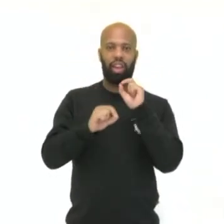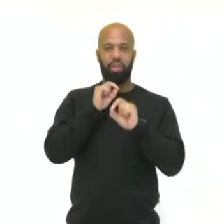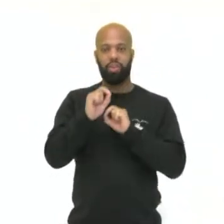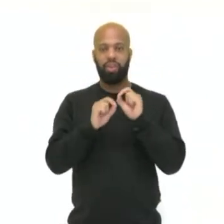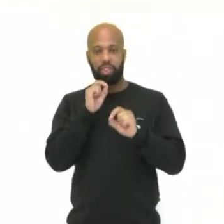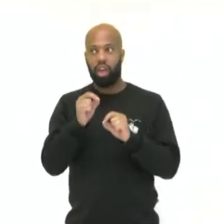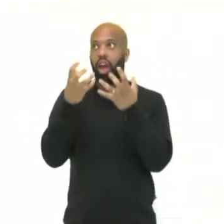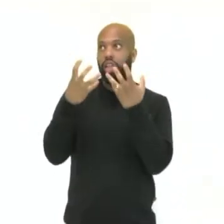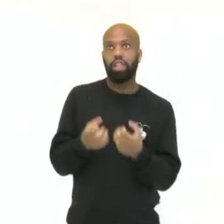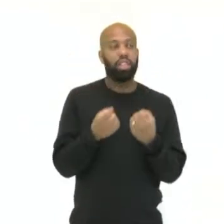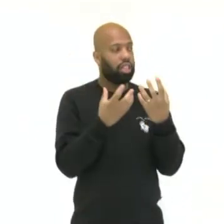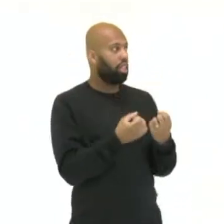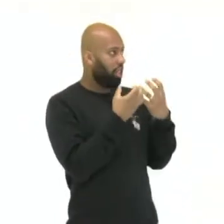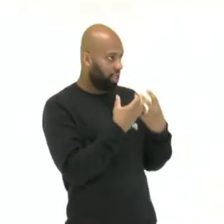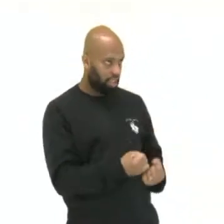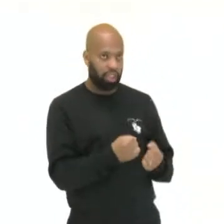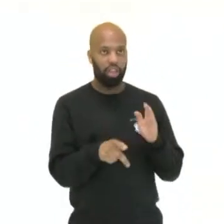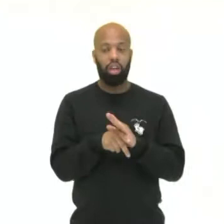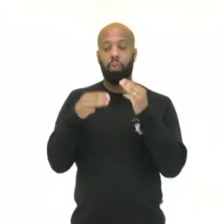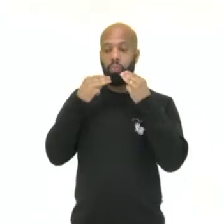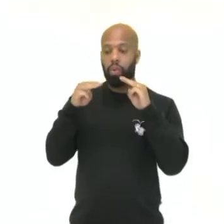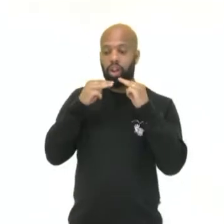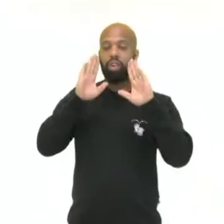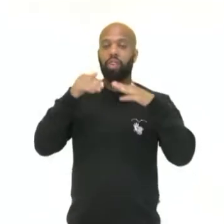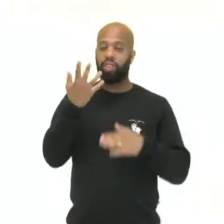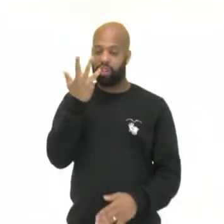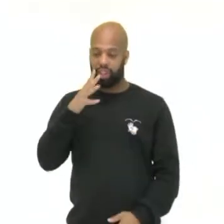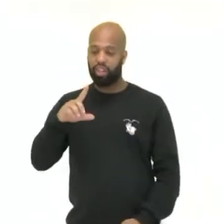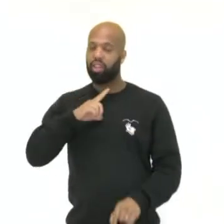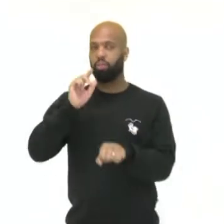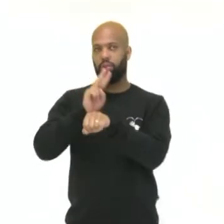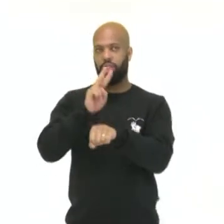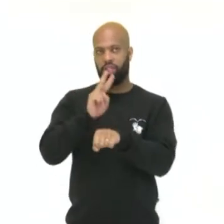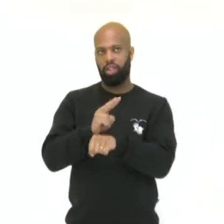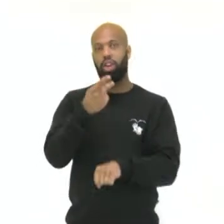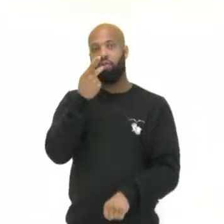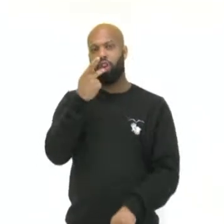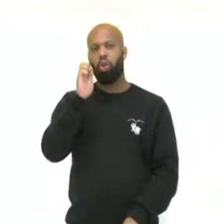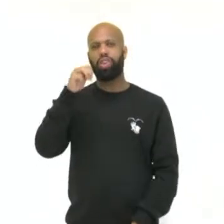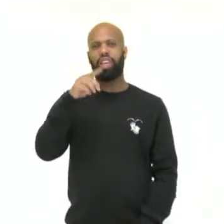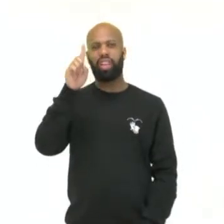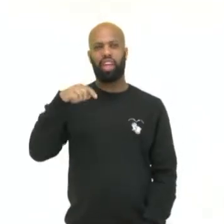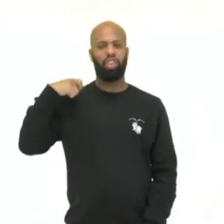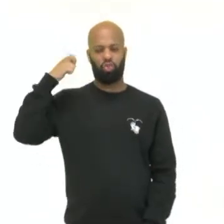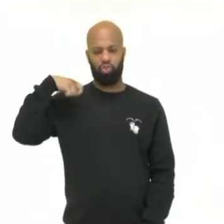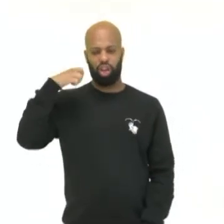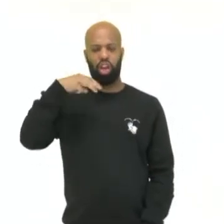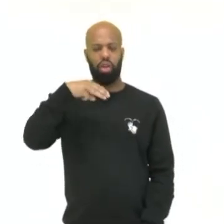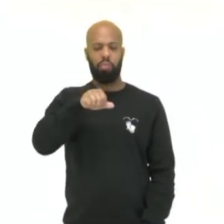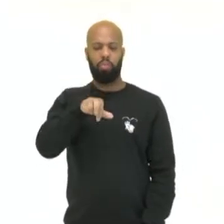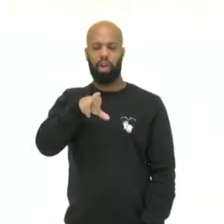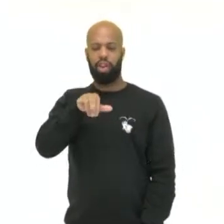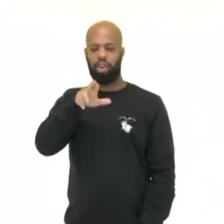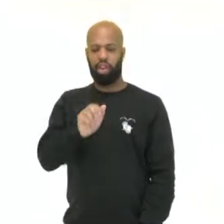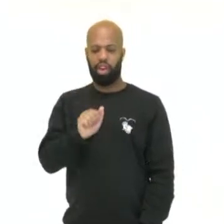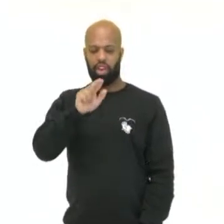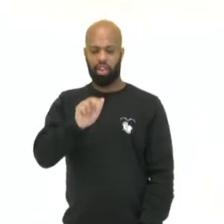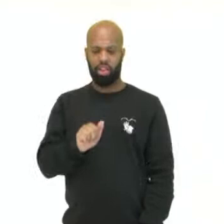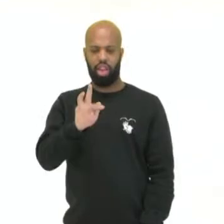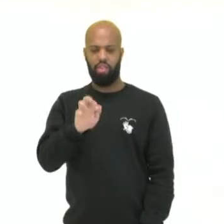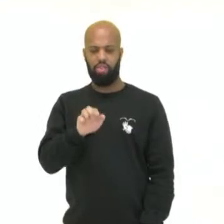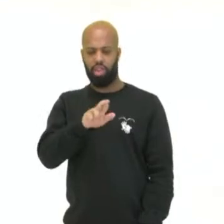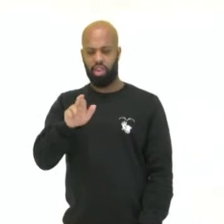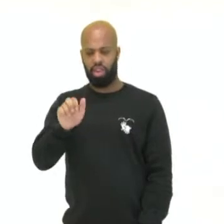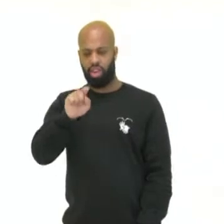marketing, esse público merece especial proteção, considera a advogada do IDEC, Mariana Ferraz, em texto vinculado na